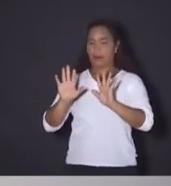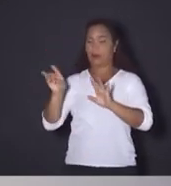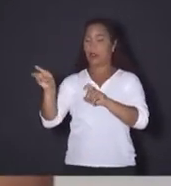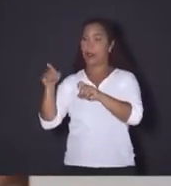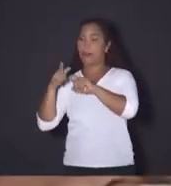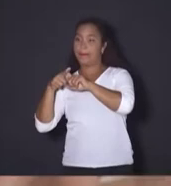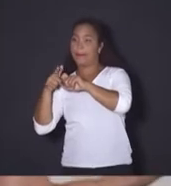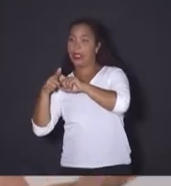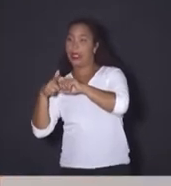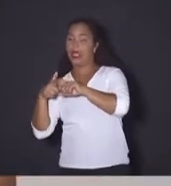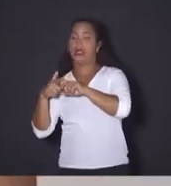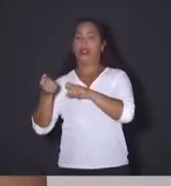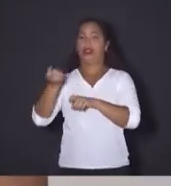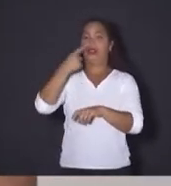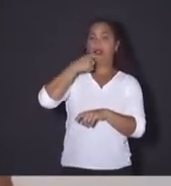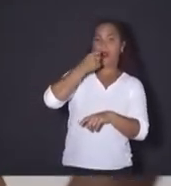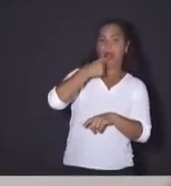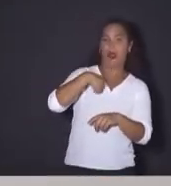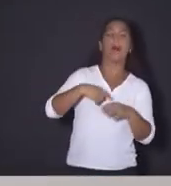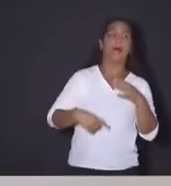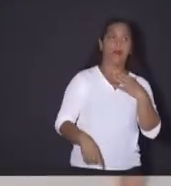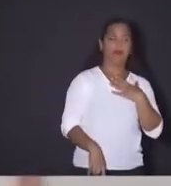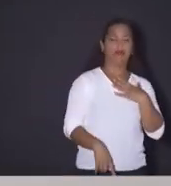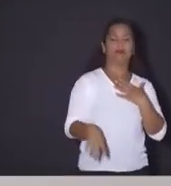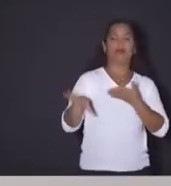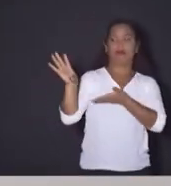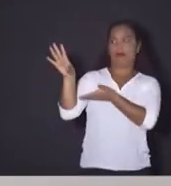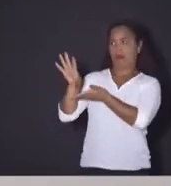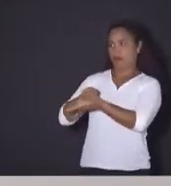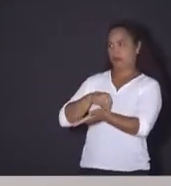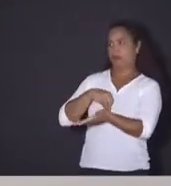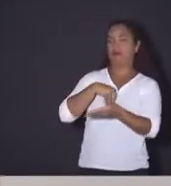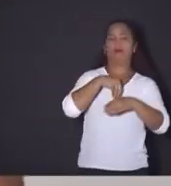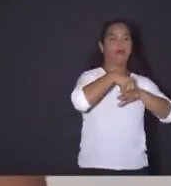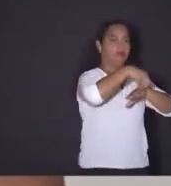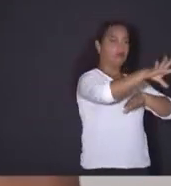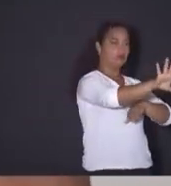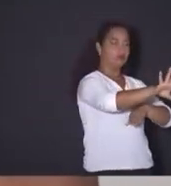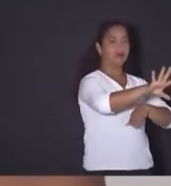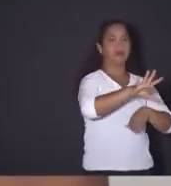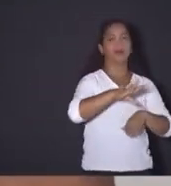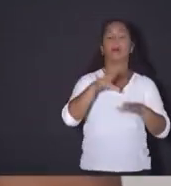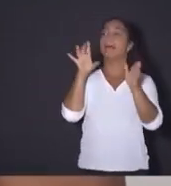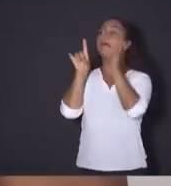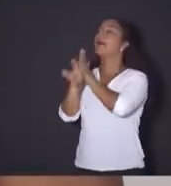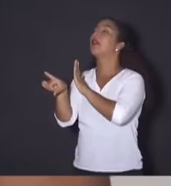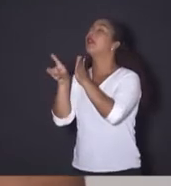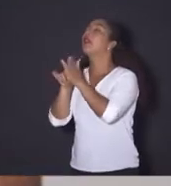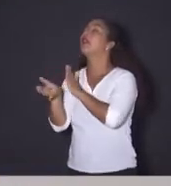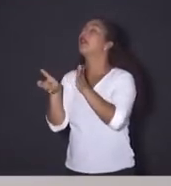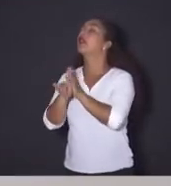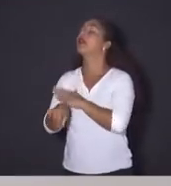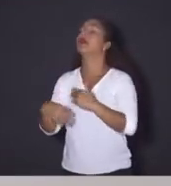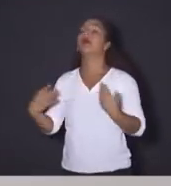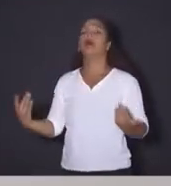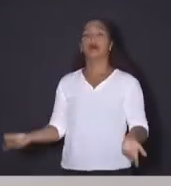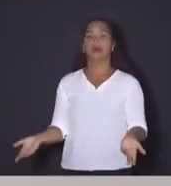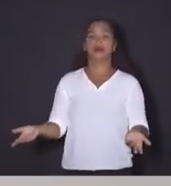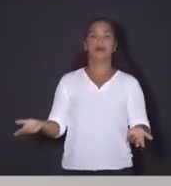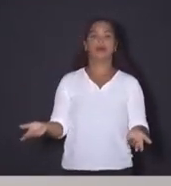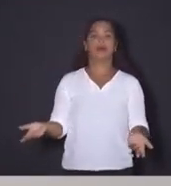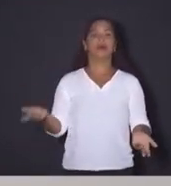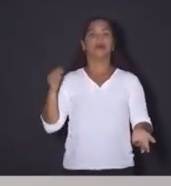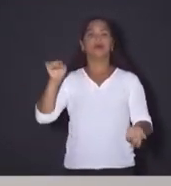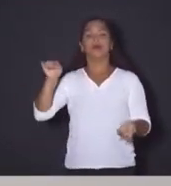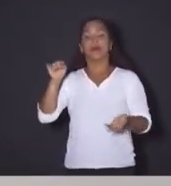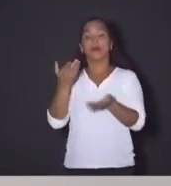você tem isso tem aquilo a gente disse tenho isso como aquilo ea gente tem perguntado pouco para a ciência de onde ela fundamenta as suas